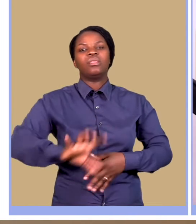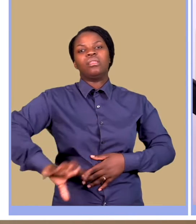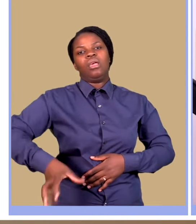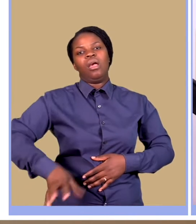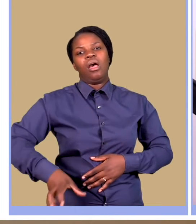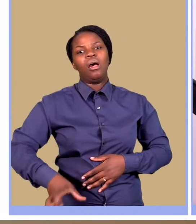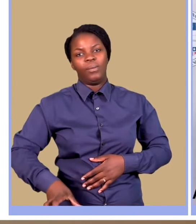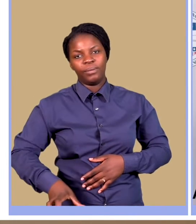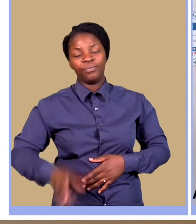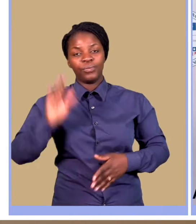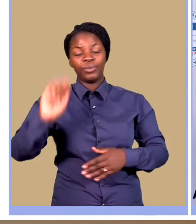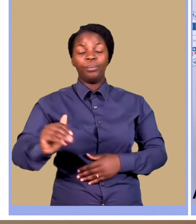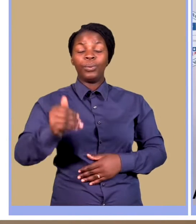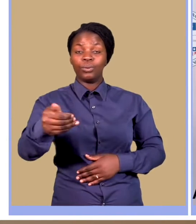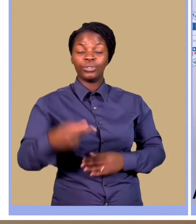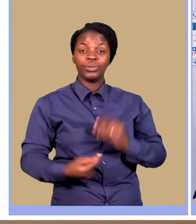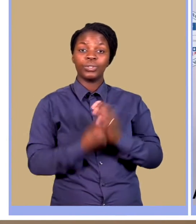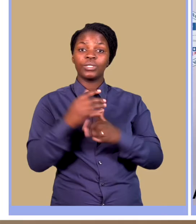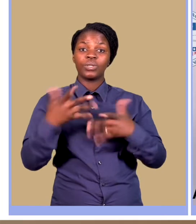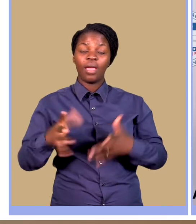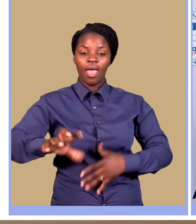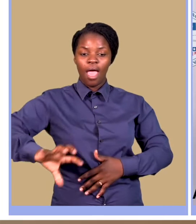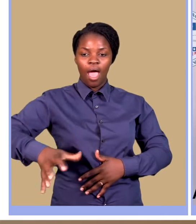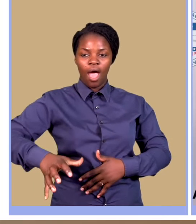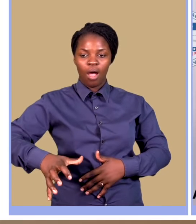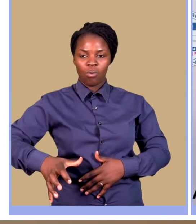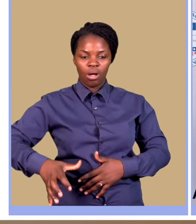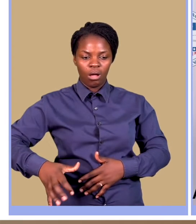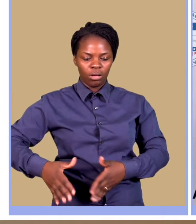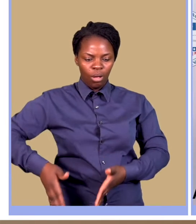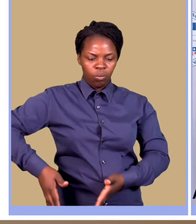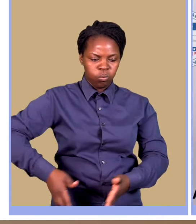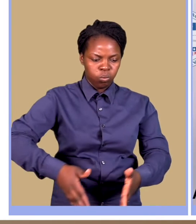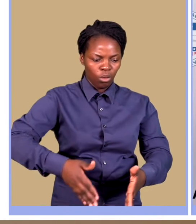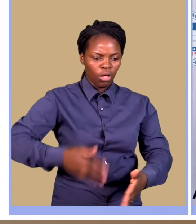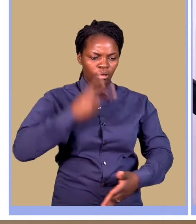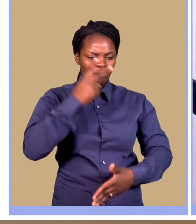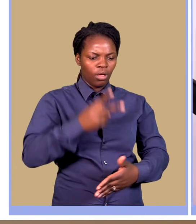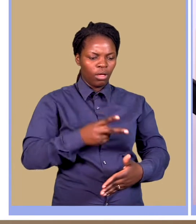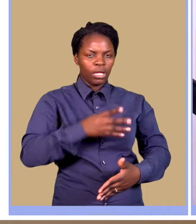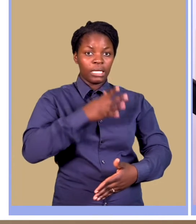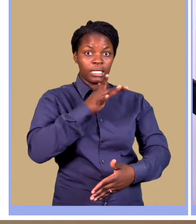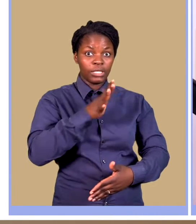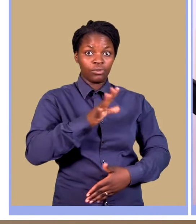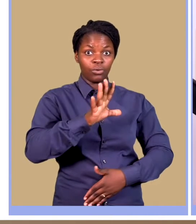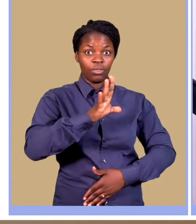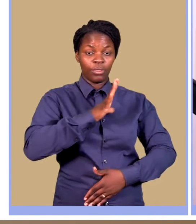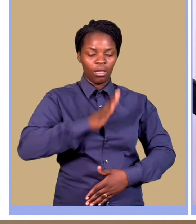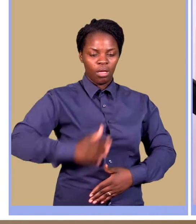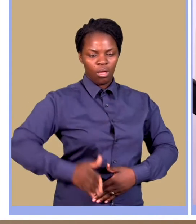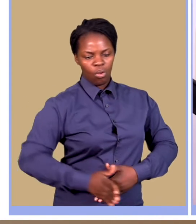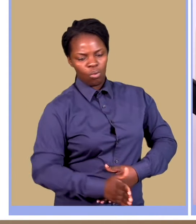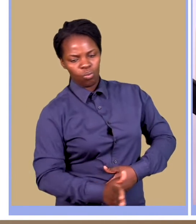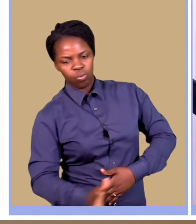normal por causa do acúmulo de lixo, por causa da barreira que encontrou dentro da própria drenagem. Por isso já vemos nossos